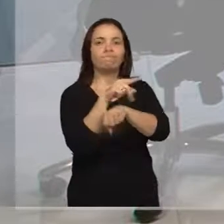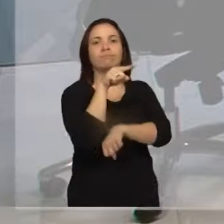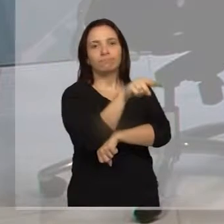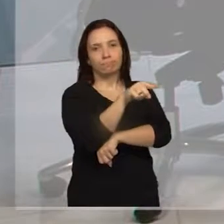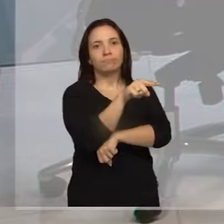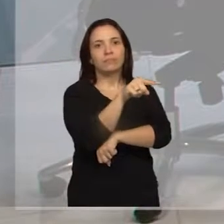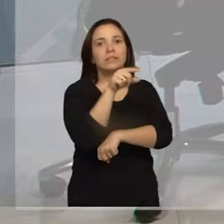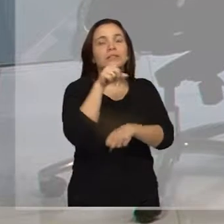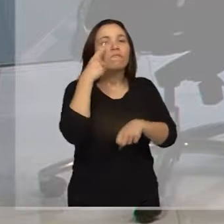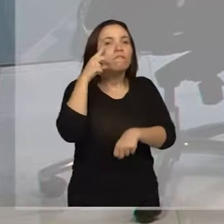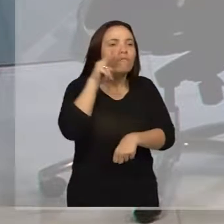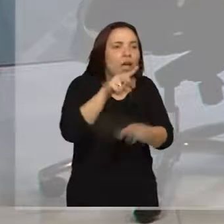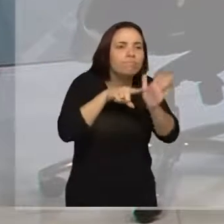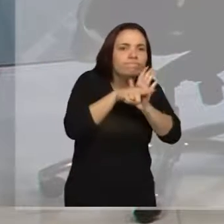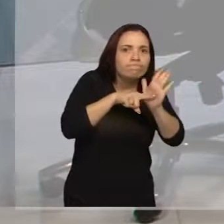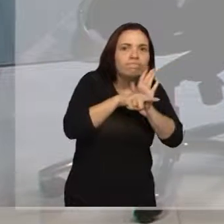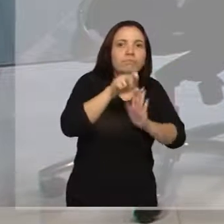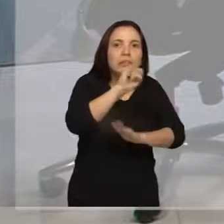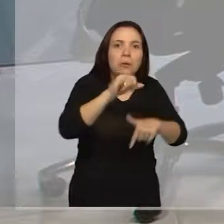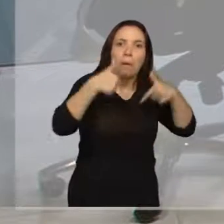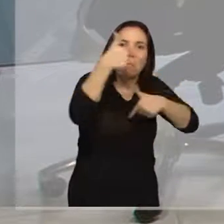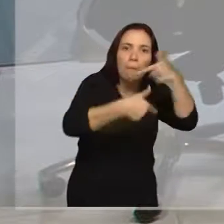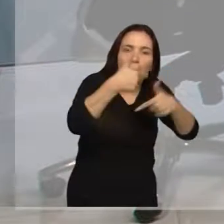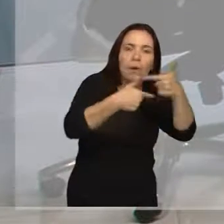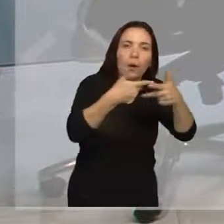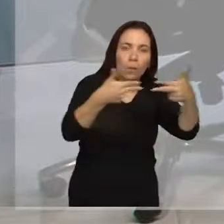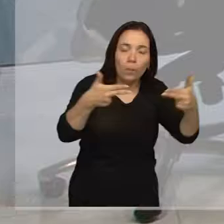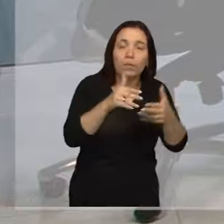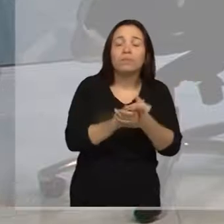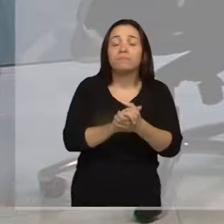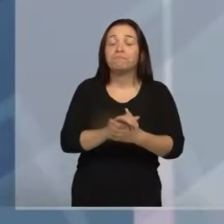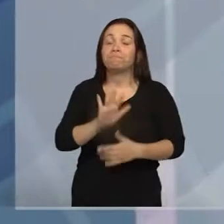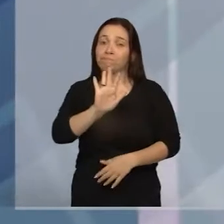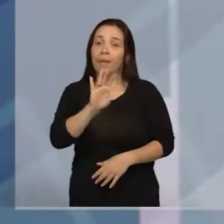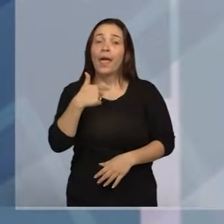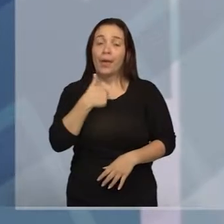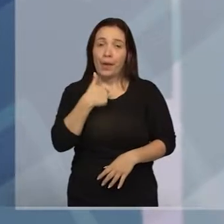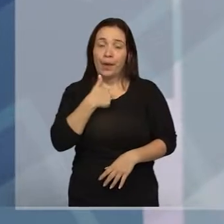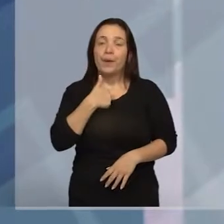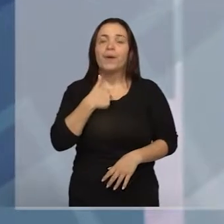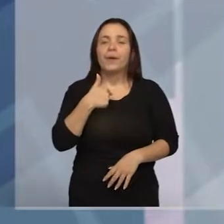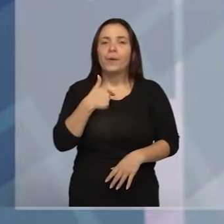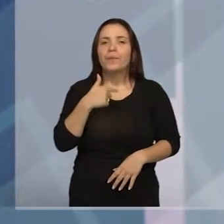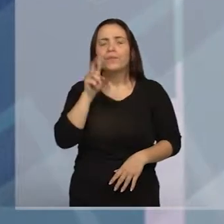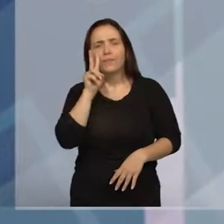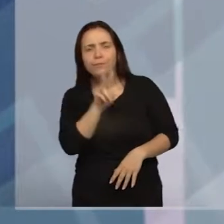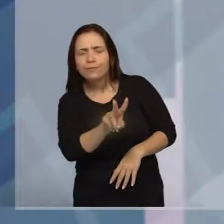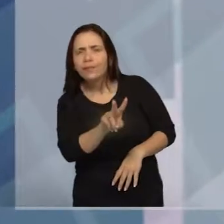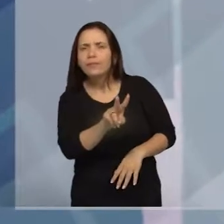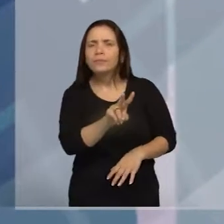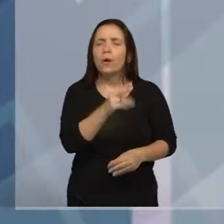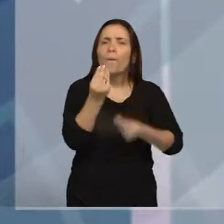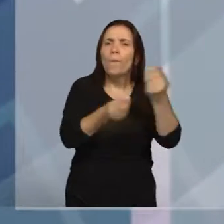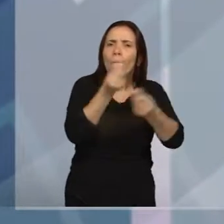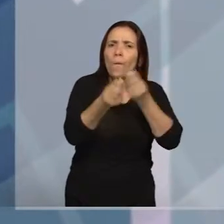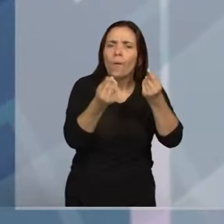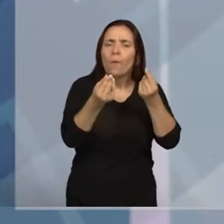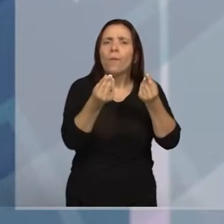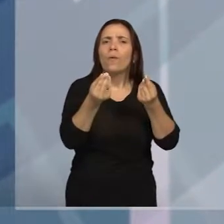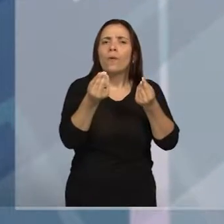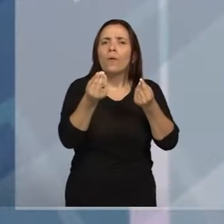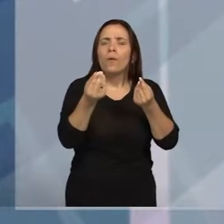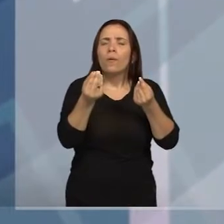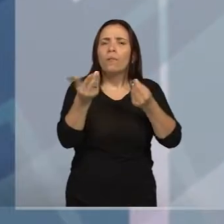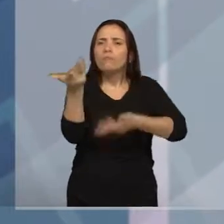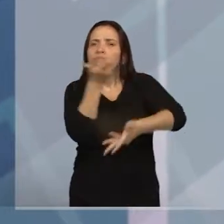eu ainda sou um tanto quanto incrédulo nessa relação, né? Eu acho que,